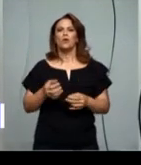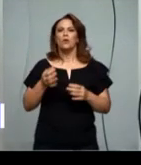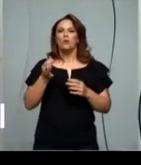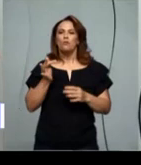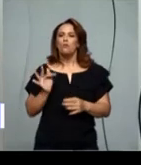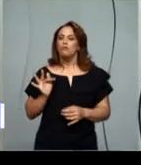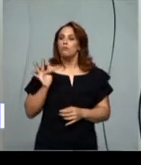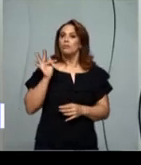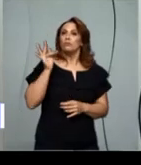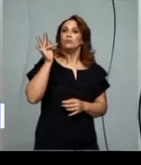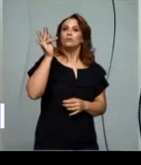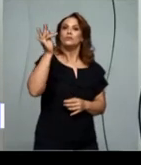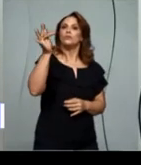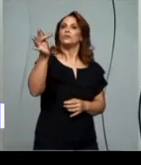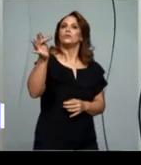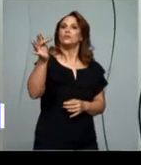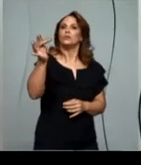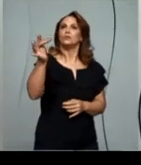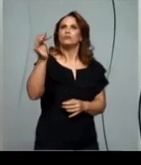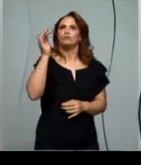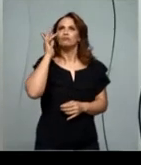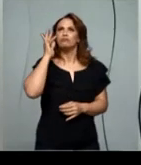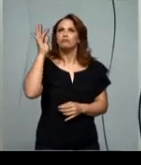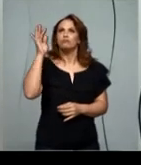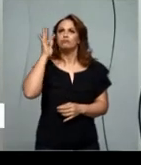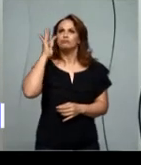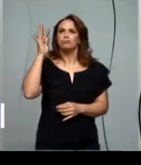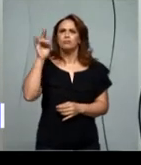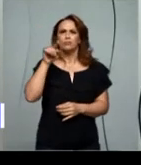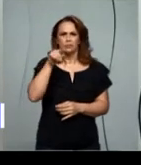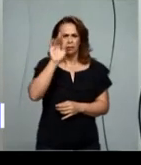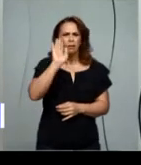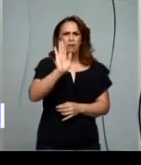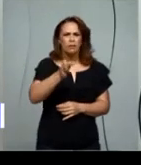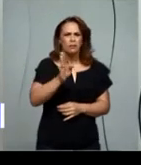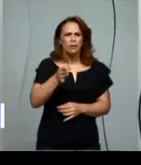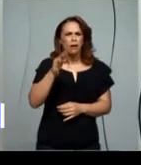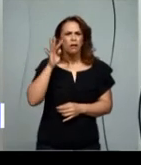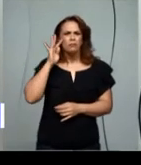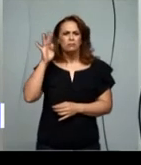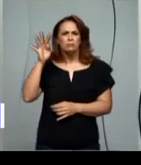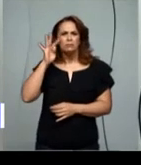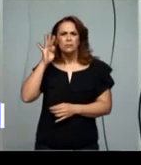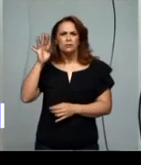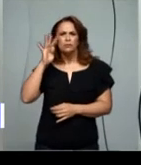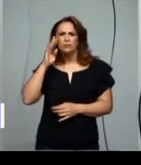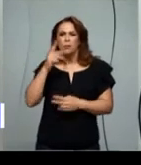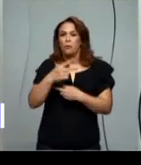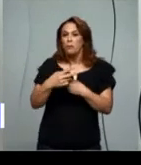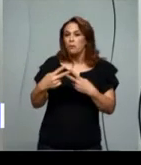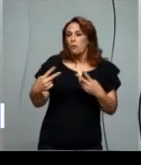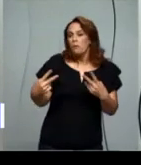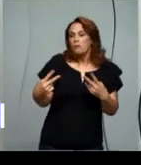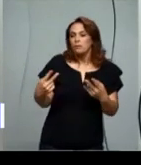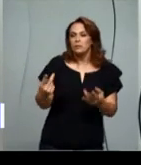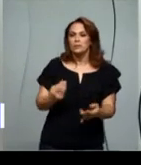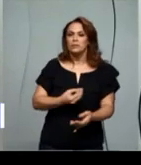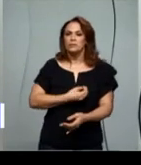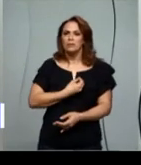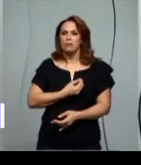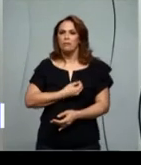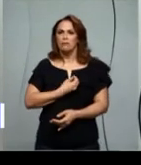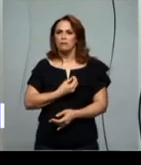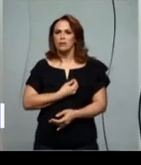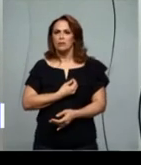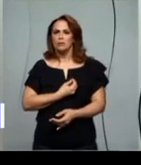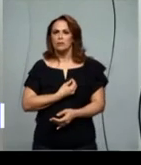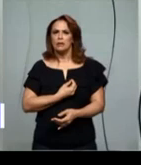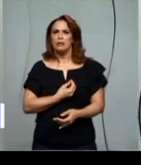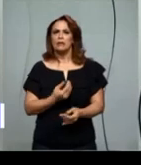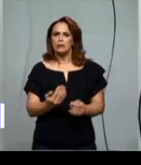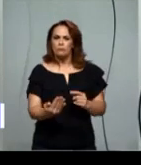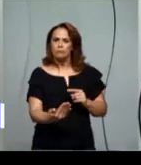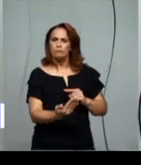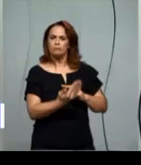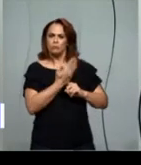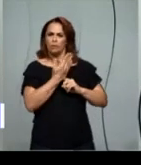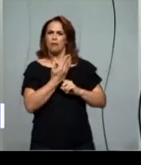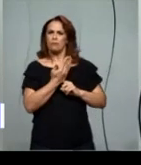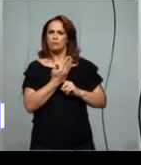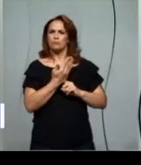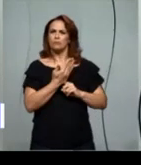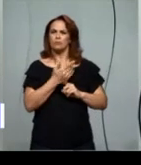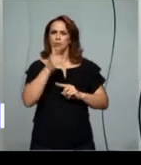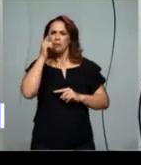pensou sobre coisas na sua vida que podem se tornar uma ferramenta para que você conquiste aquilo que você planejou no